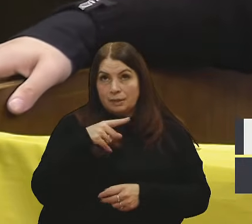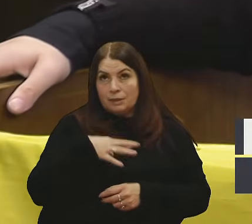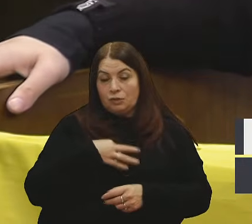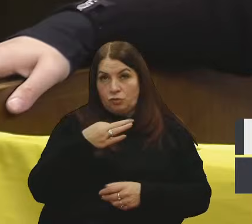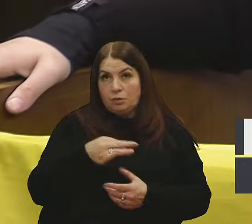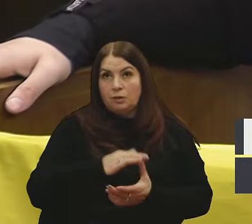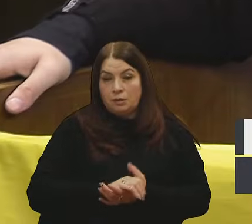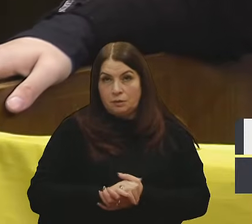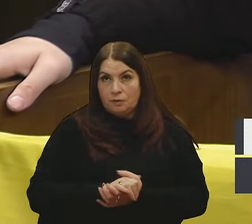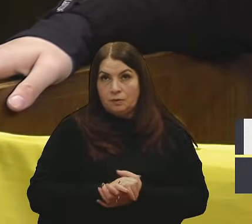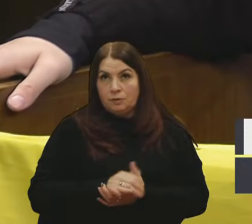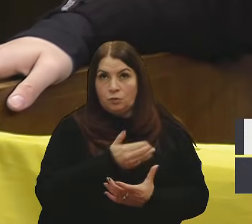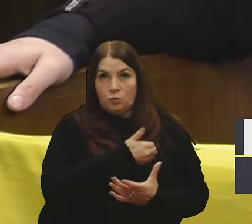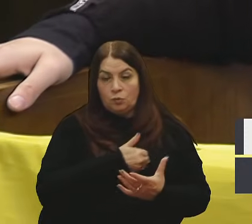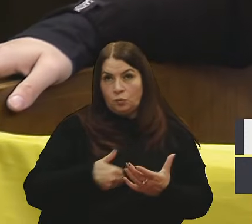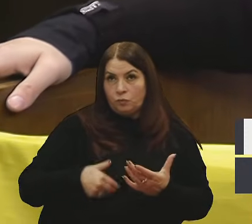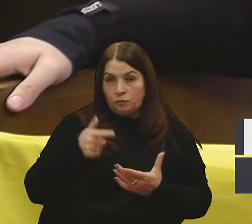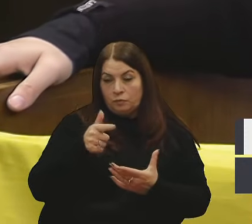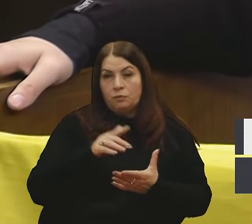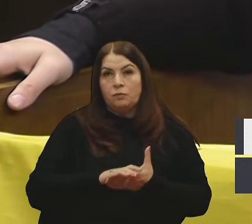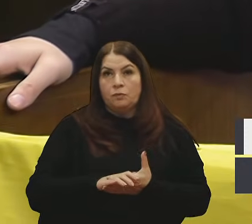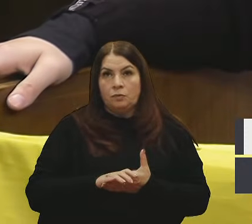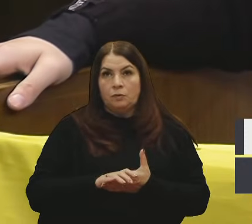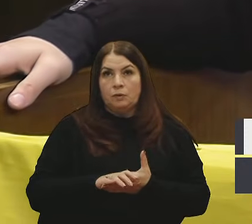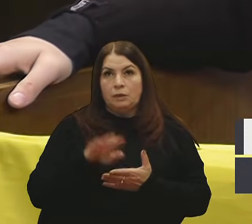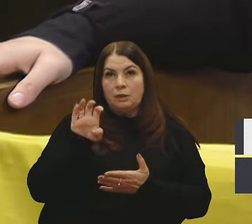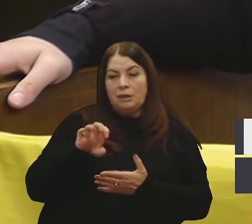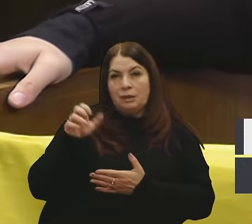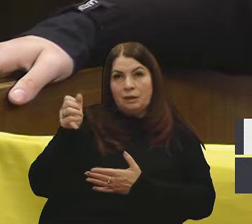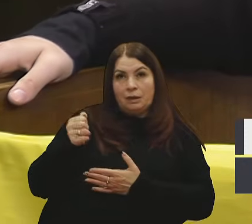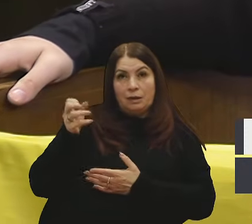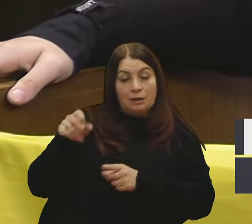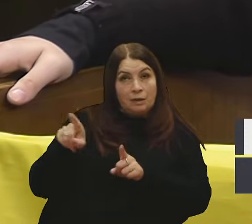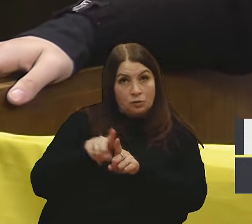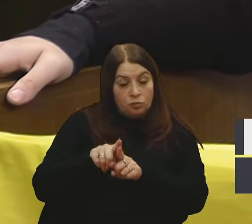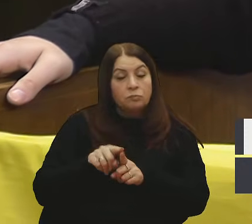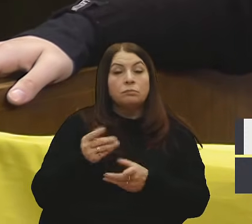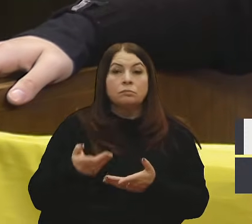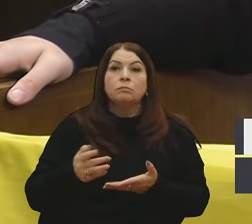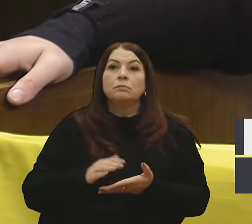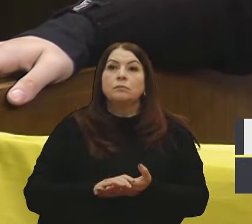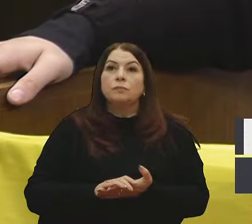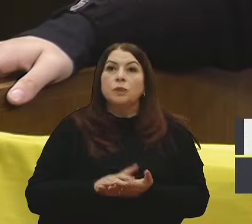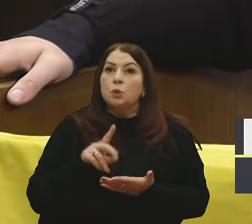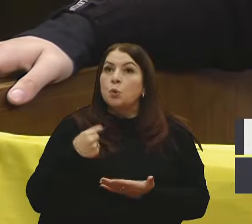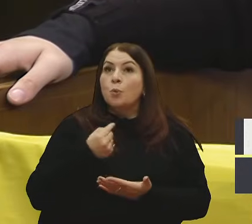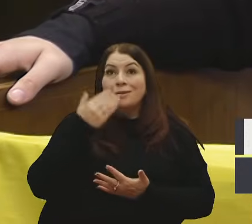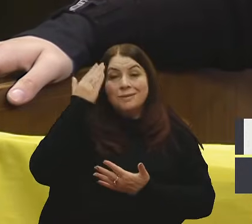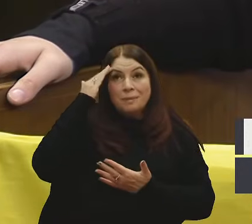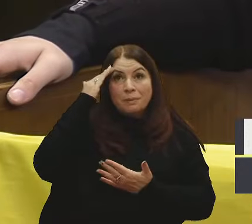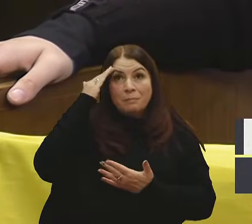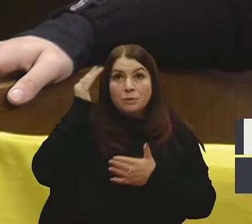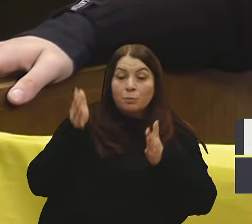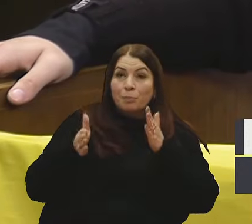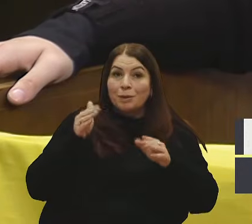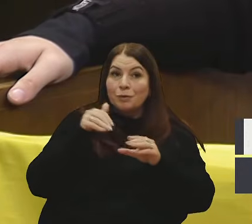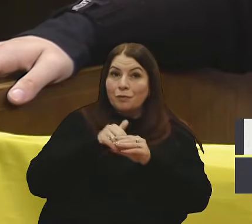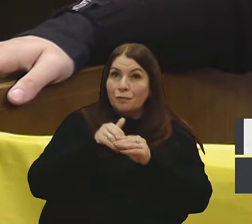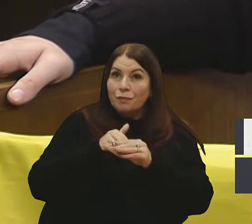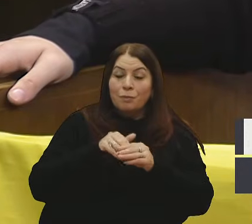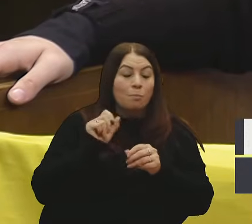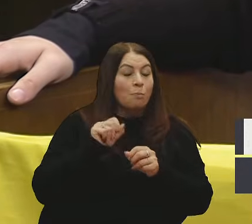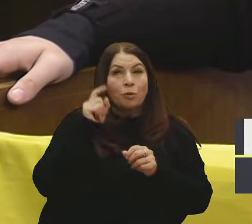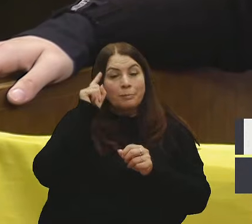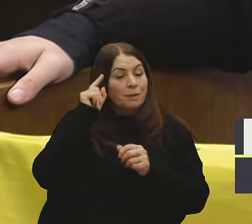do governo, né, governador Eduardo Leite, mas... né, nós sabemos que em período eleitoral não se pode tomar